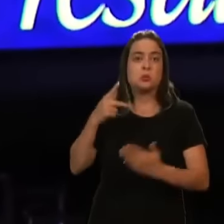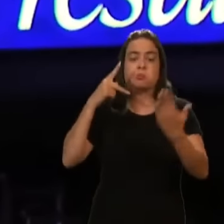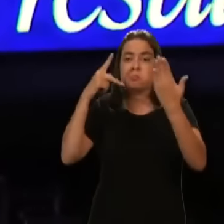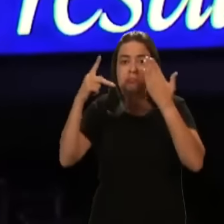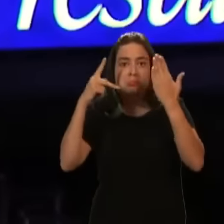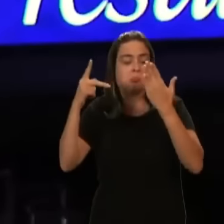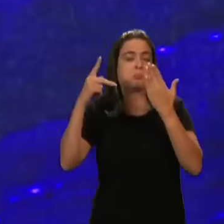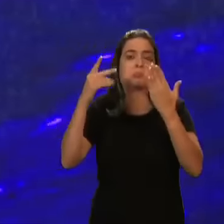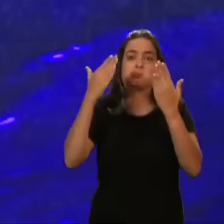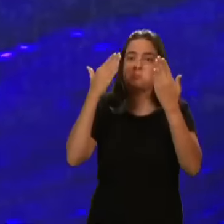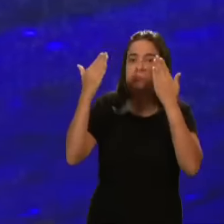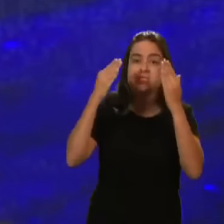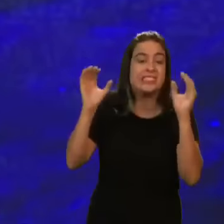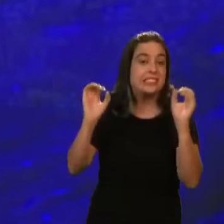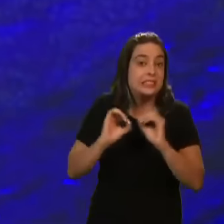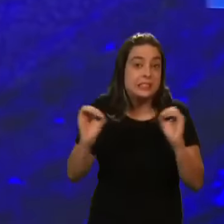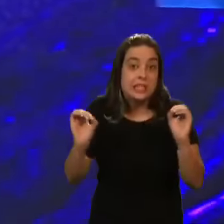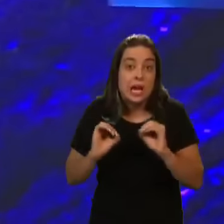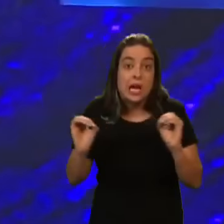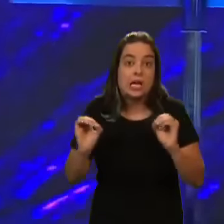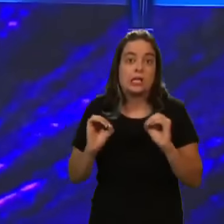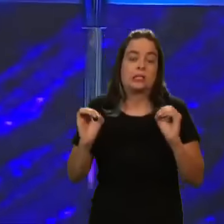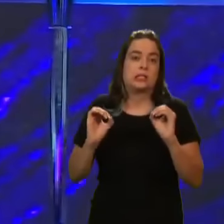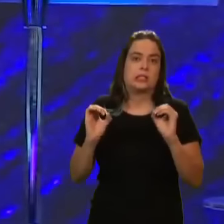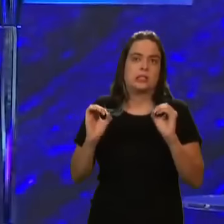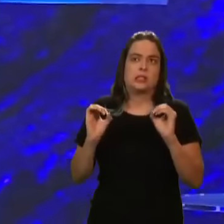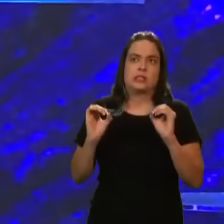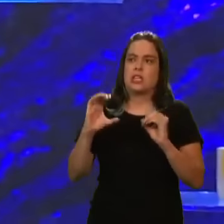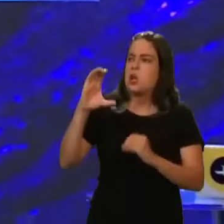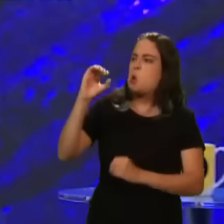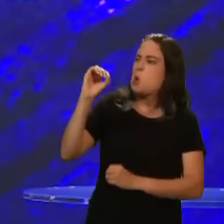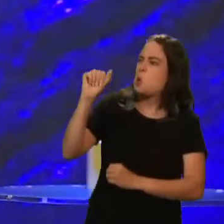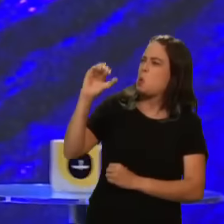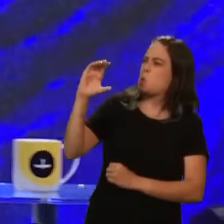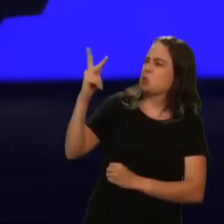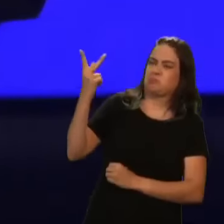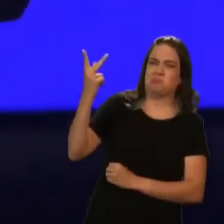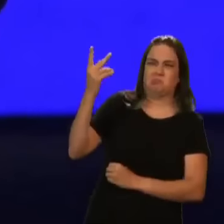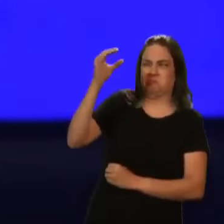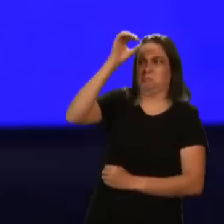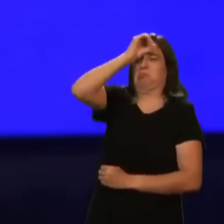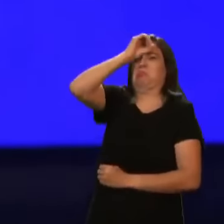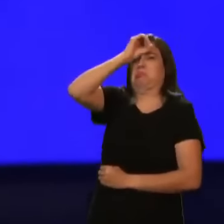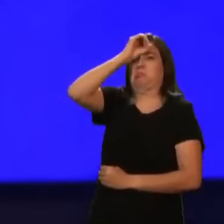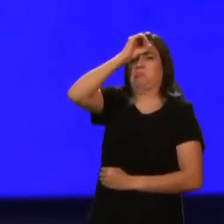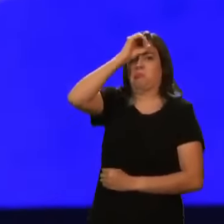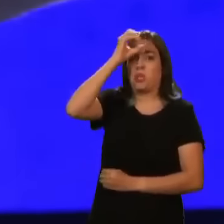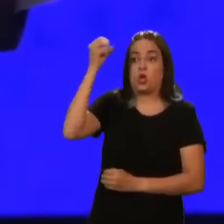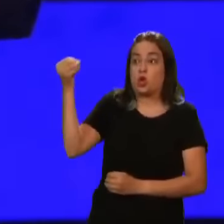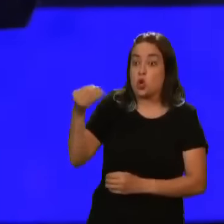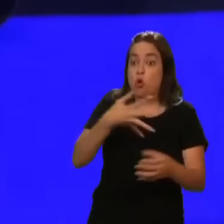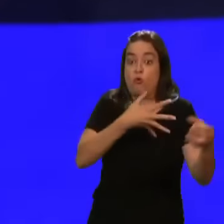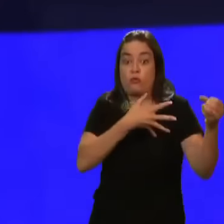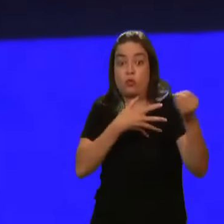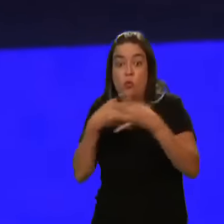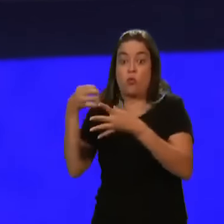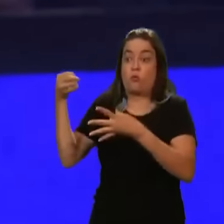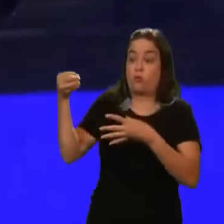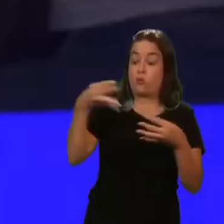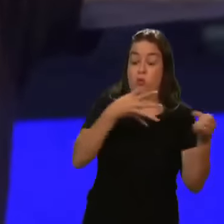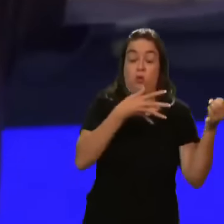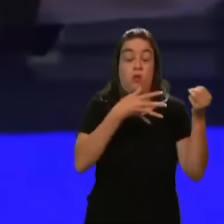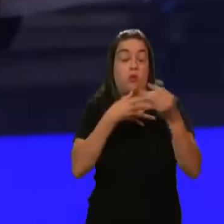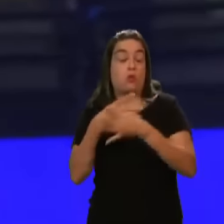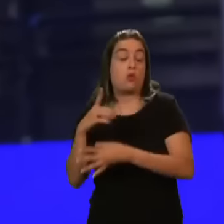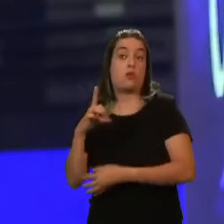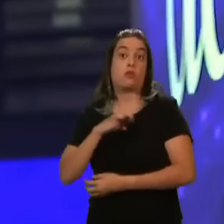psicólogo, terapeuta, né? Coach, nem sabia o que era isso. A gente tem hoje muitas opções, muitas coisas que a gente vai